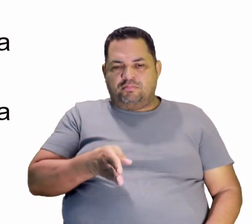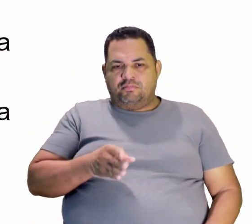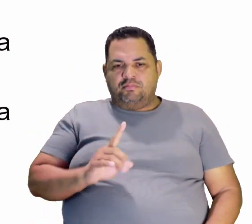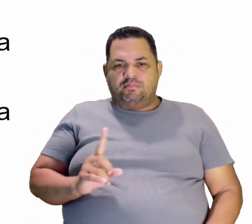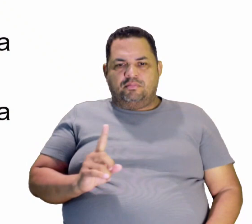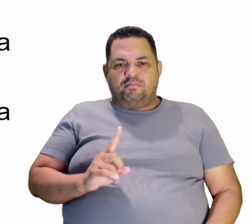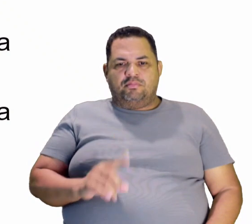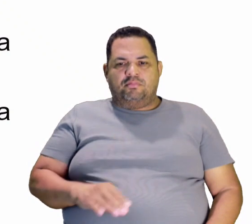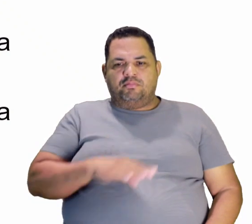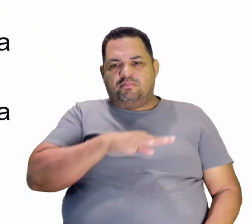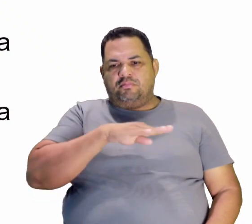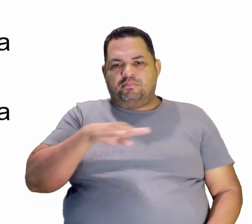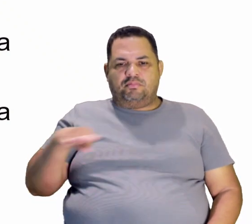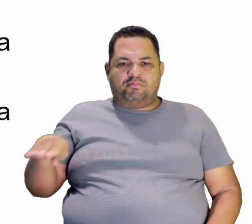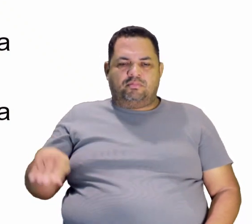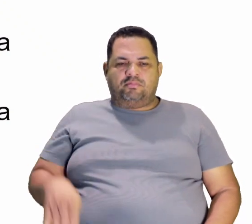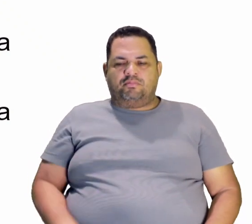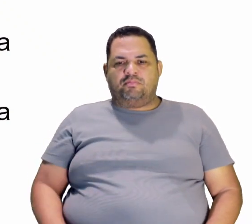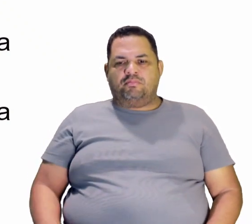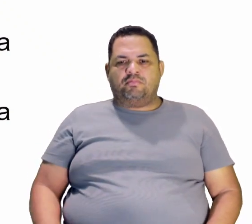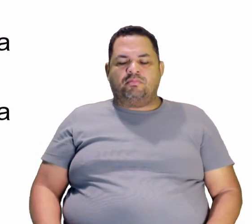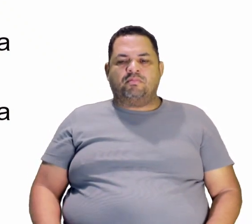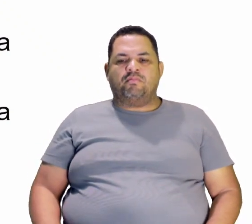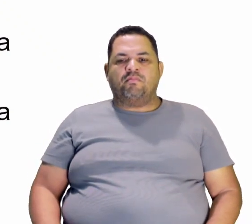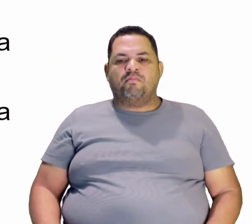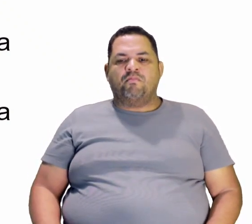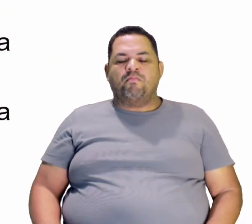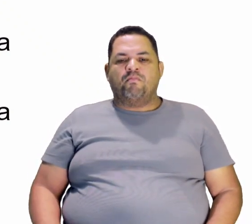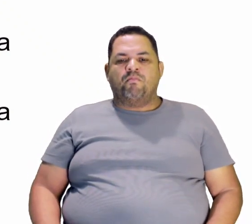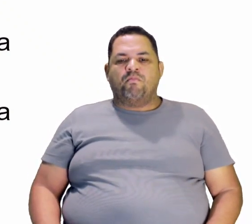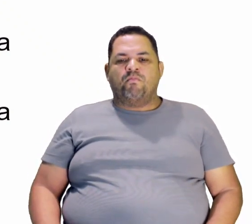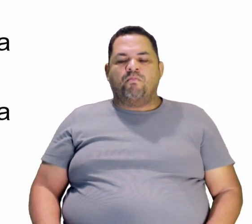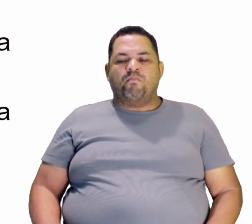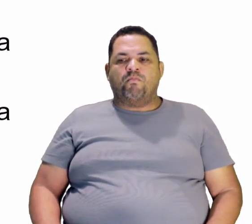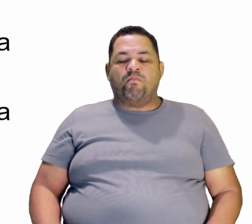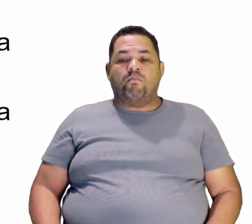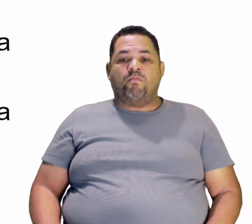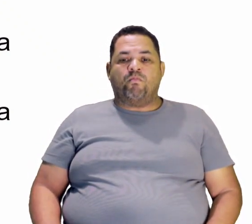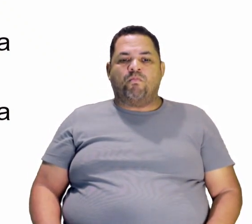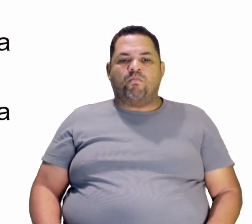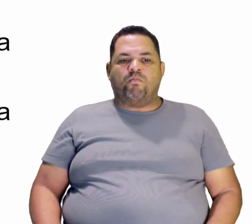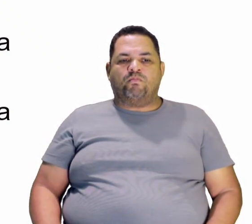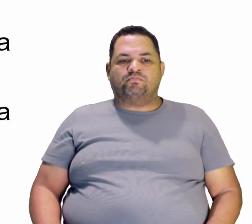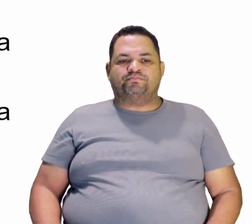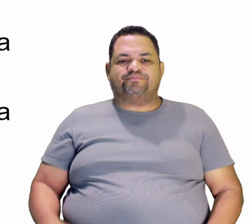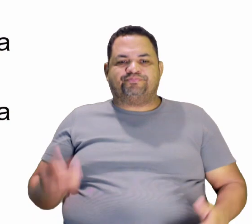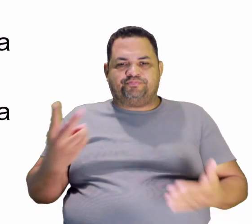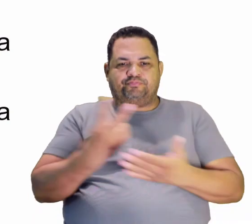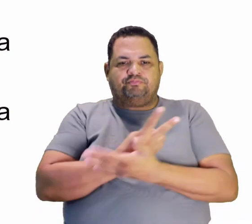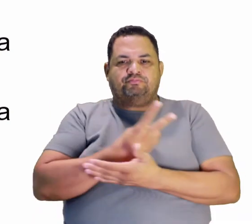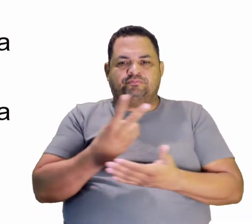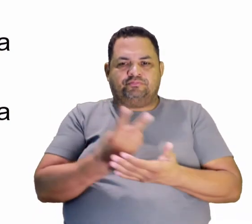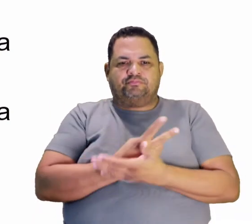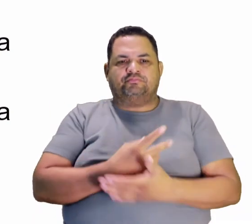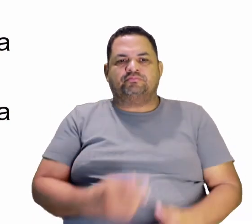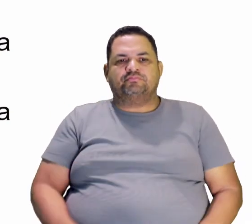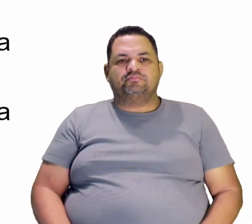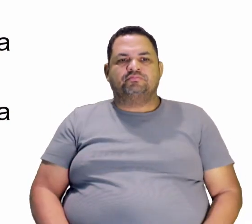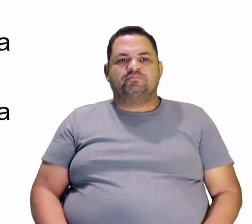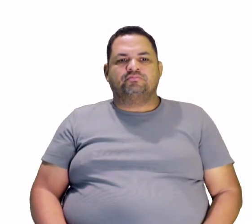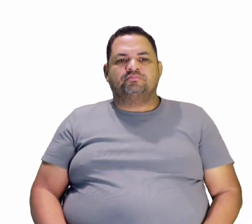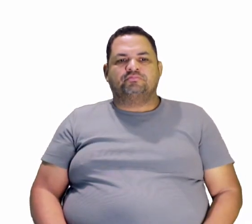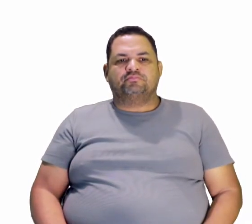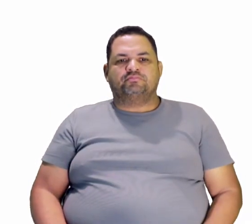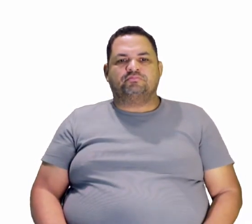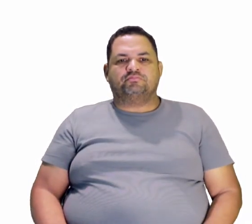não horizontal. É mínima, mas não é. Senão não teria o movimento. Então essa nós sabemos que está incorreta.